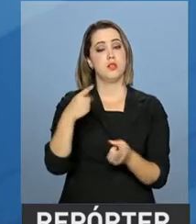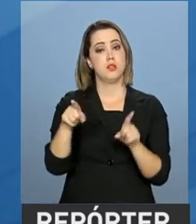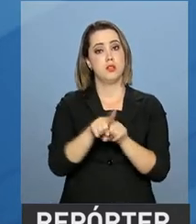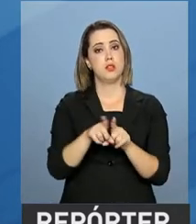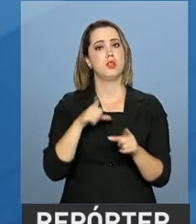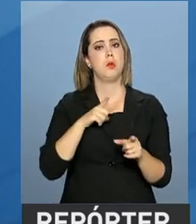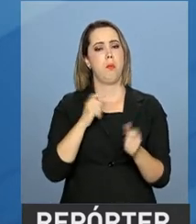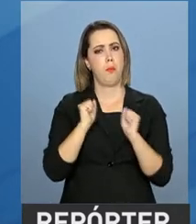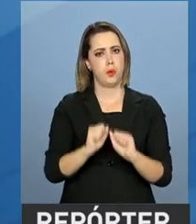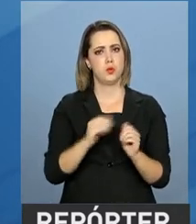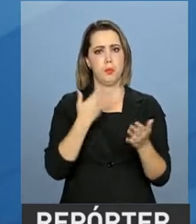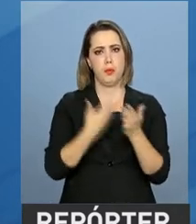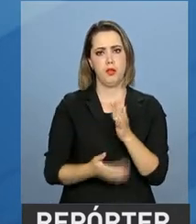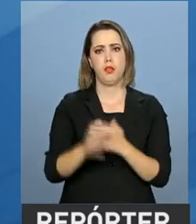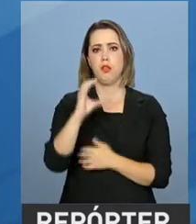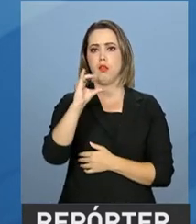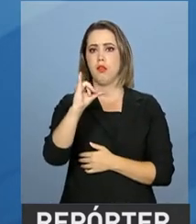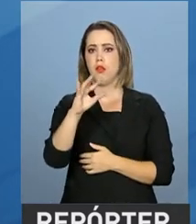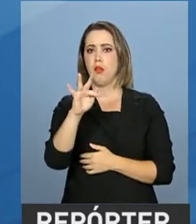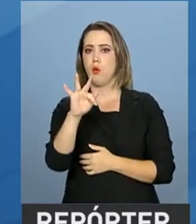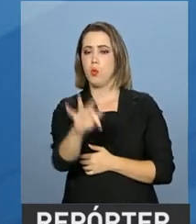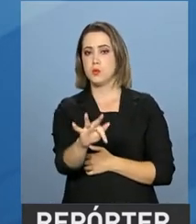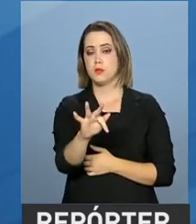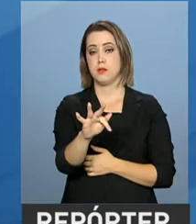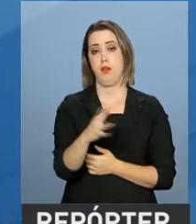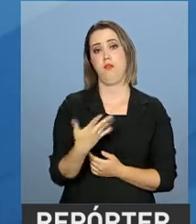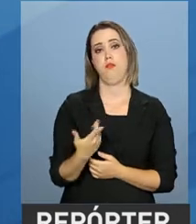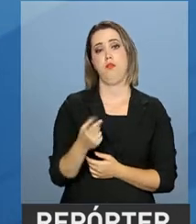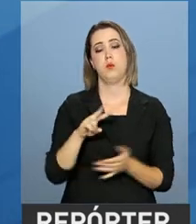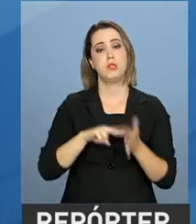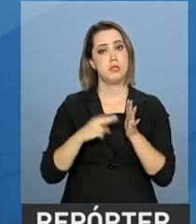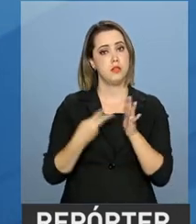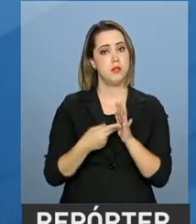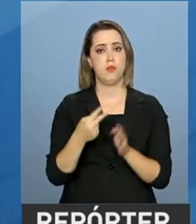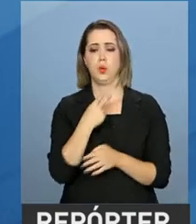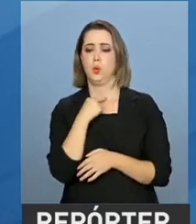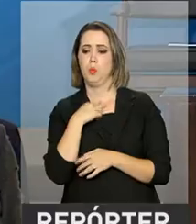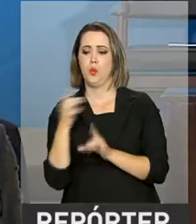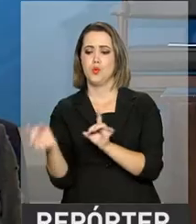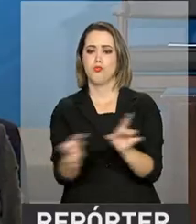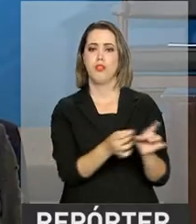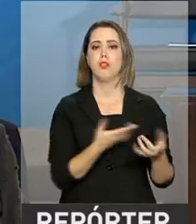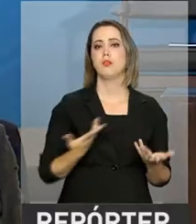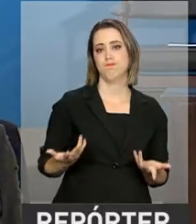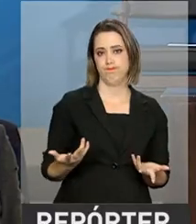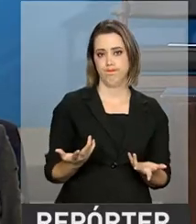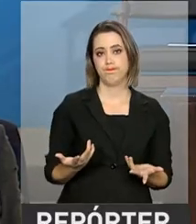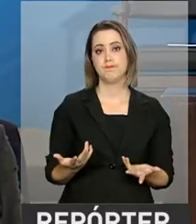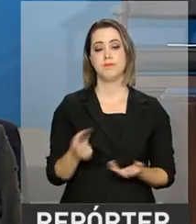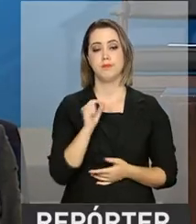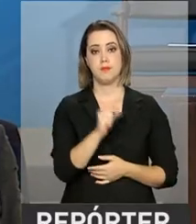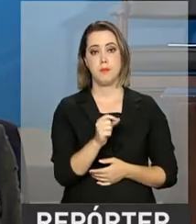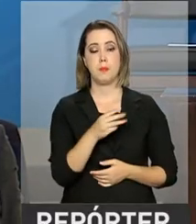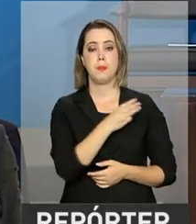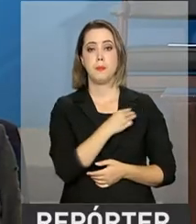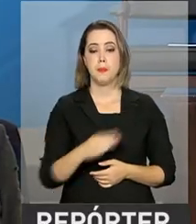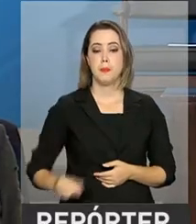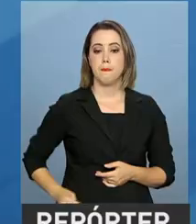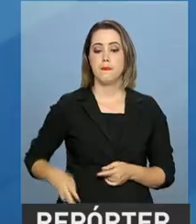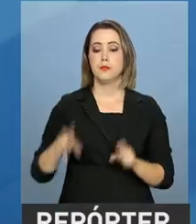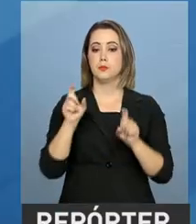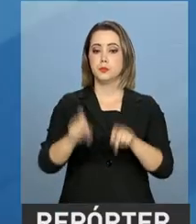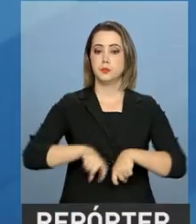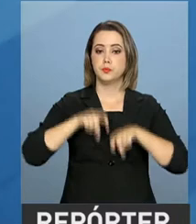sif cassado ou seja ele não vai poder mais comercializar o ministro da agricultura pecuária e abastecimento